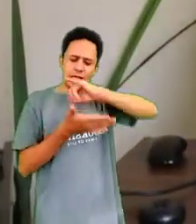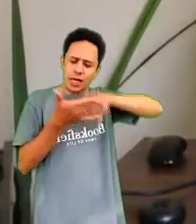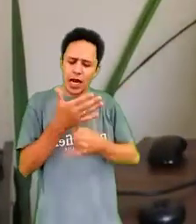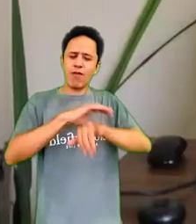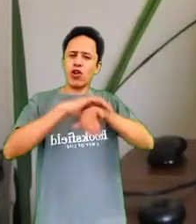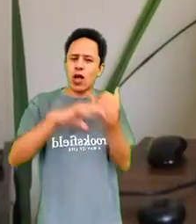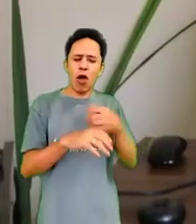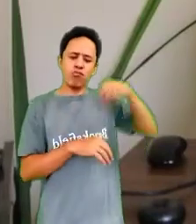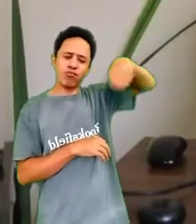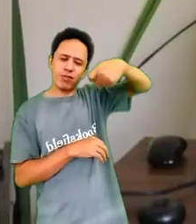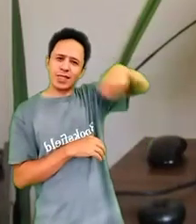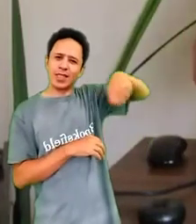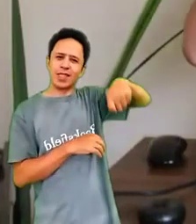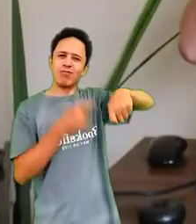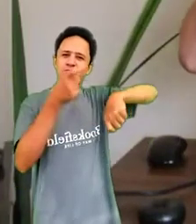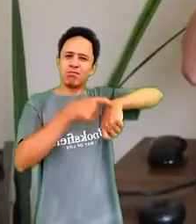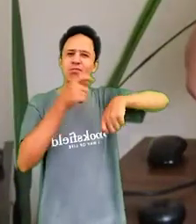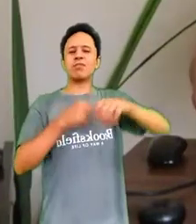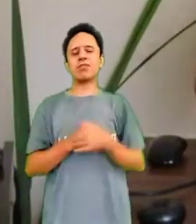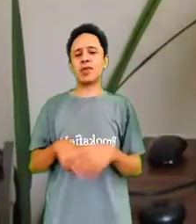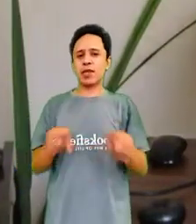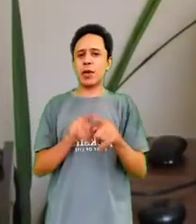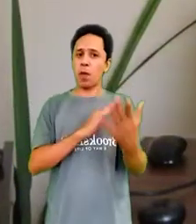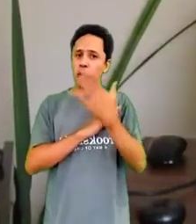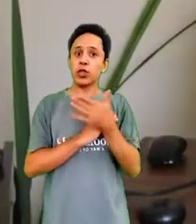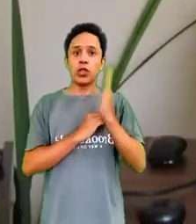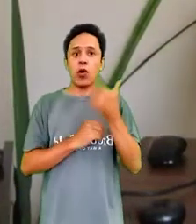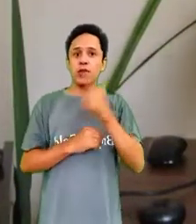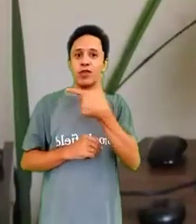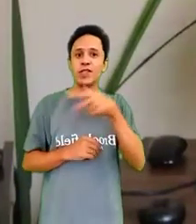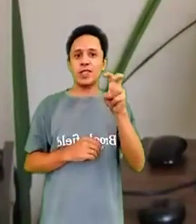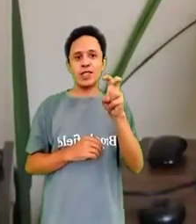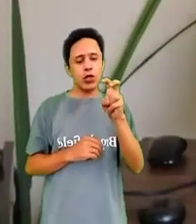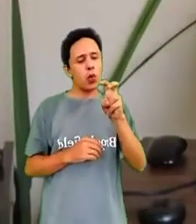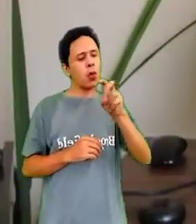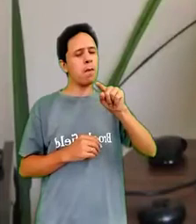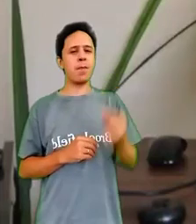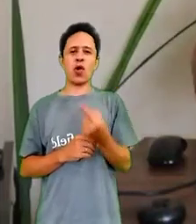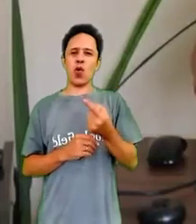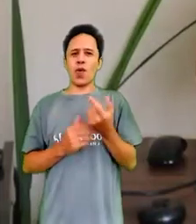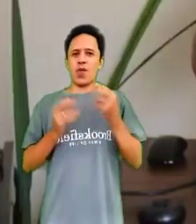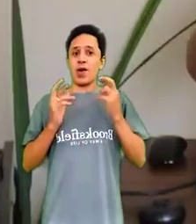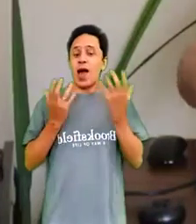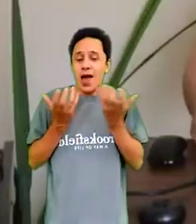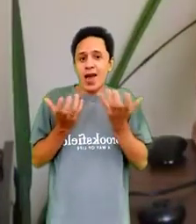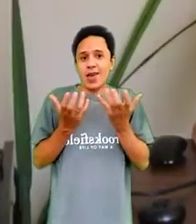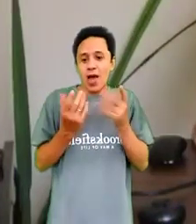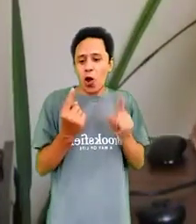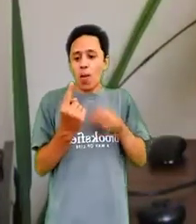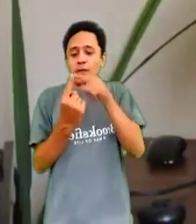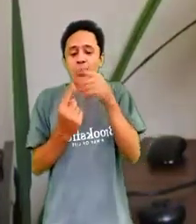para todas as notificações chegarem até vocês, porque isso dá uma força muito grande também. Nós já chegamos aos 25 mil, dá uma força aí para a gente